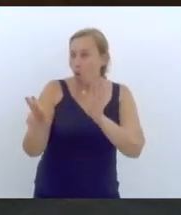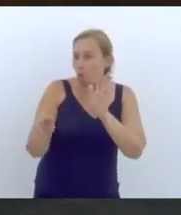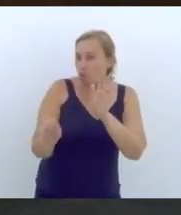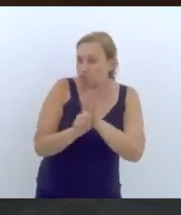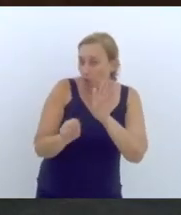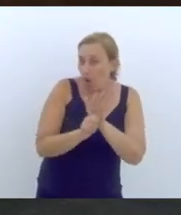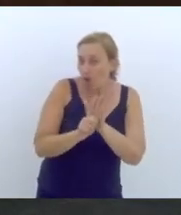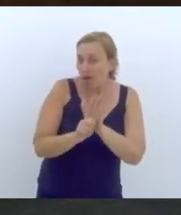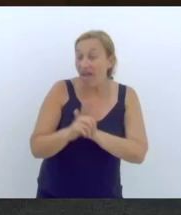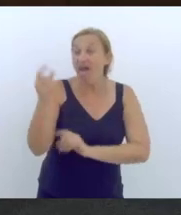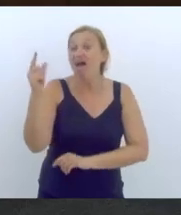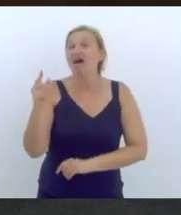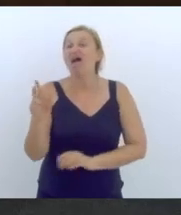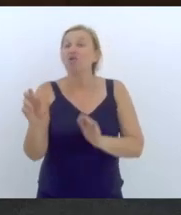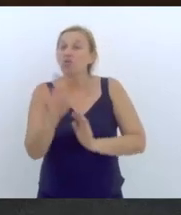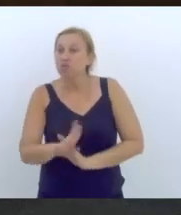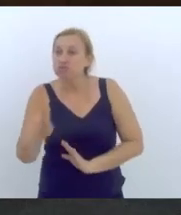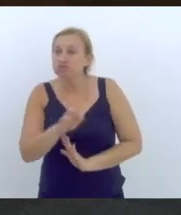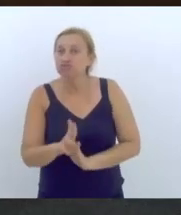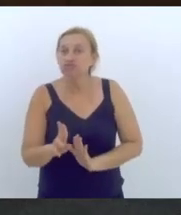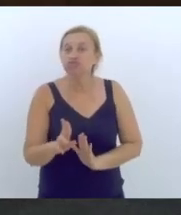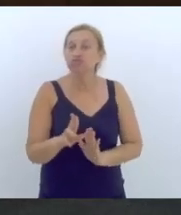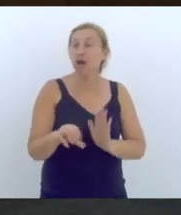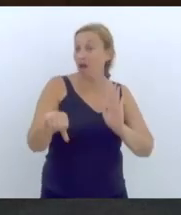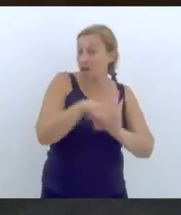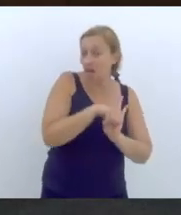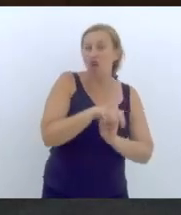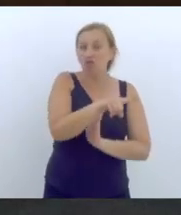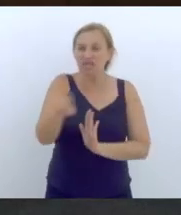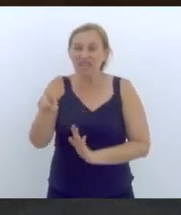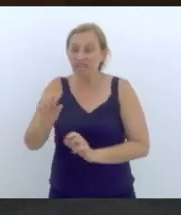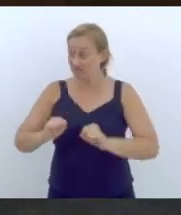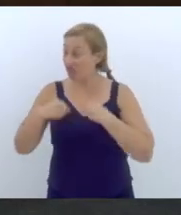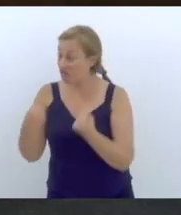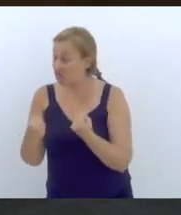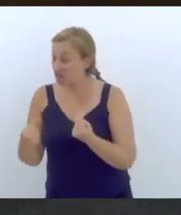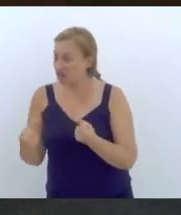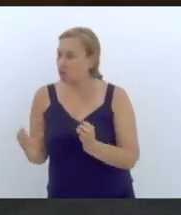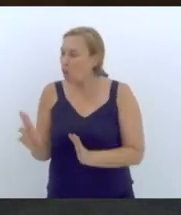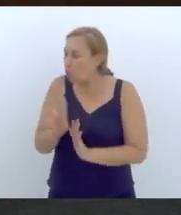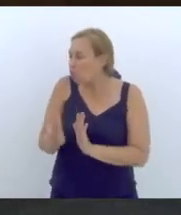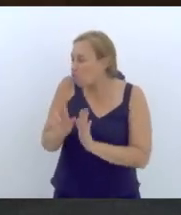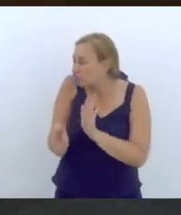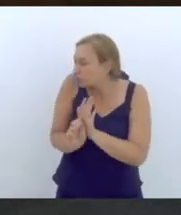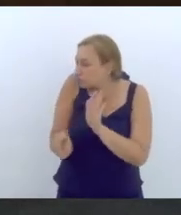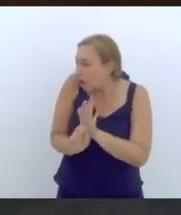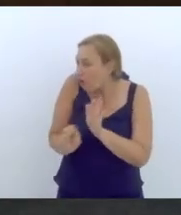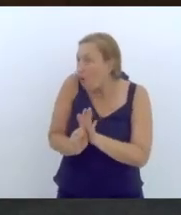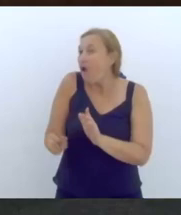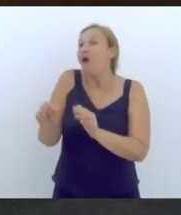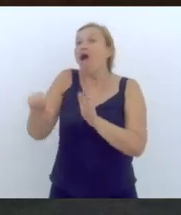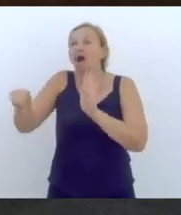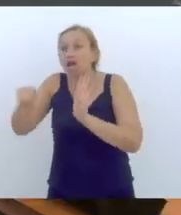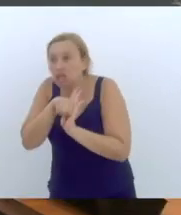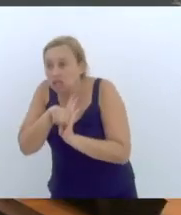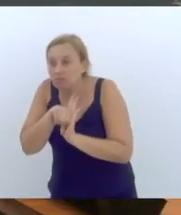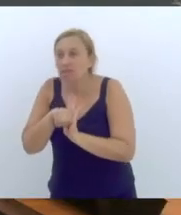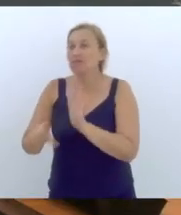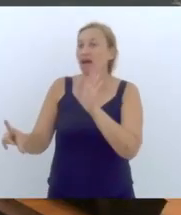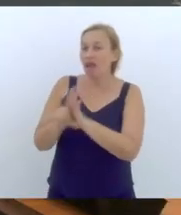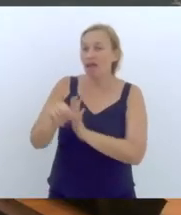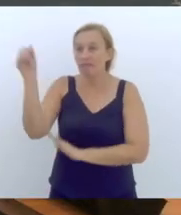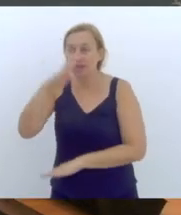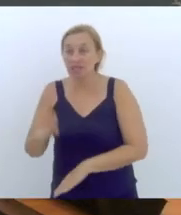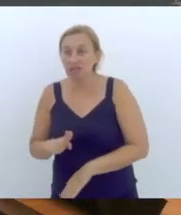crime. Por mais que Vossas Excelências defendam, como bancada da droga que são, o uso de droga é crime na lei